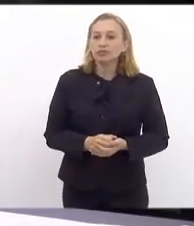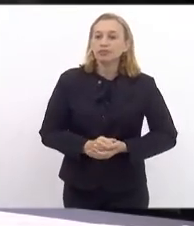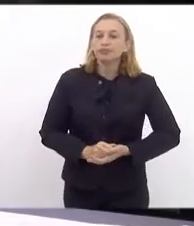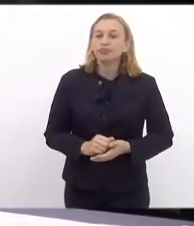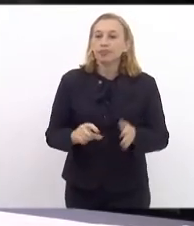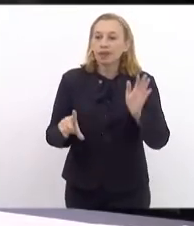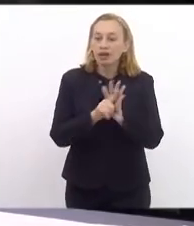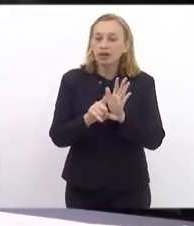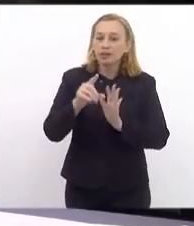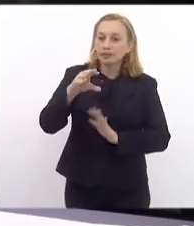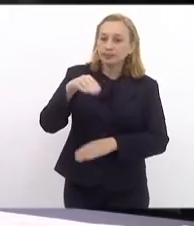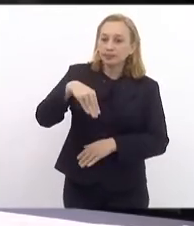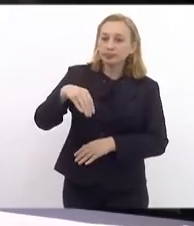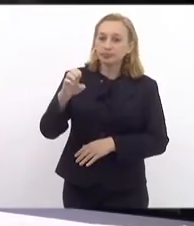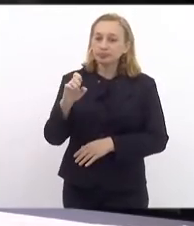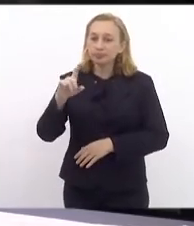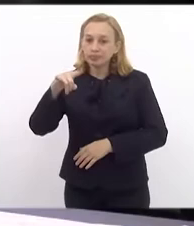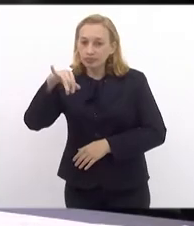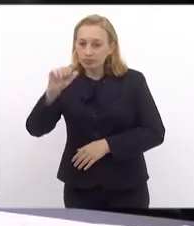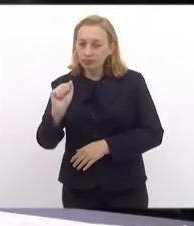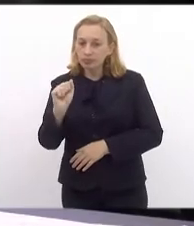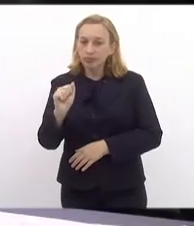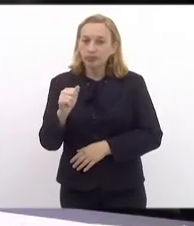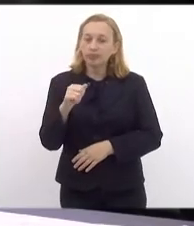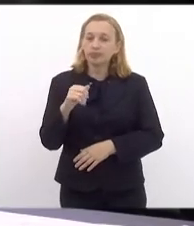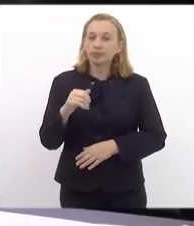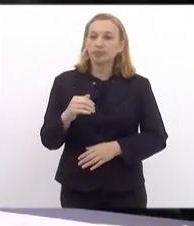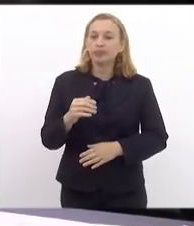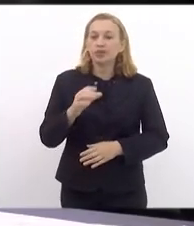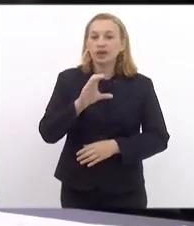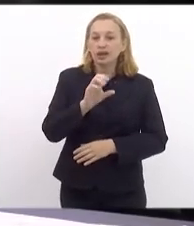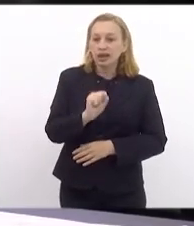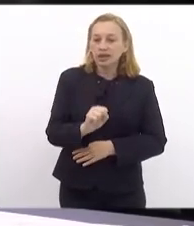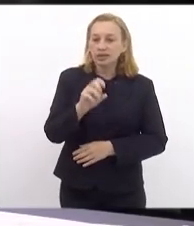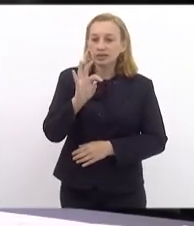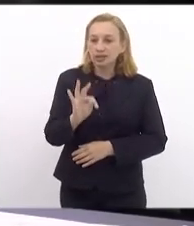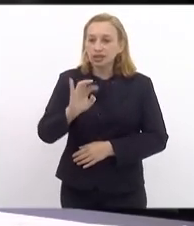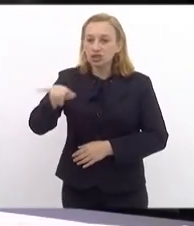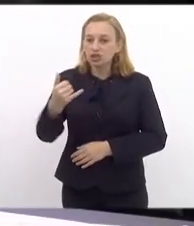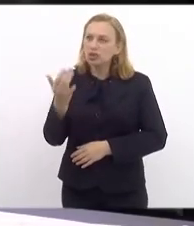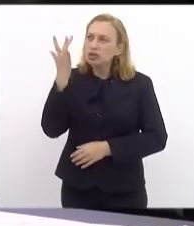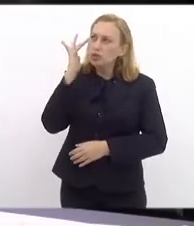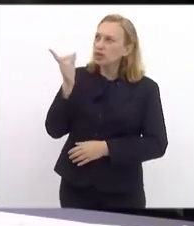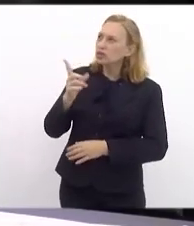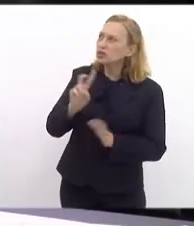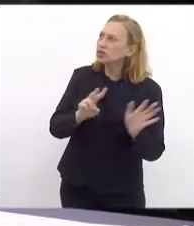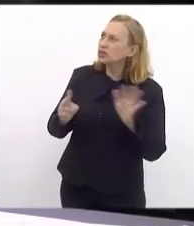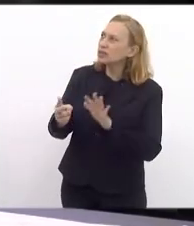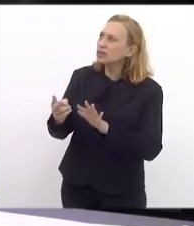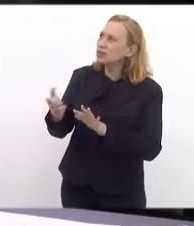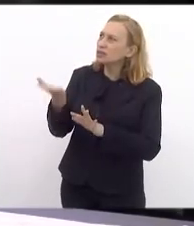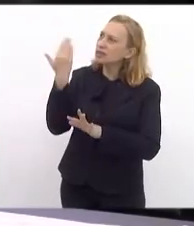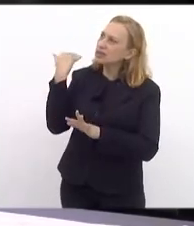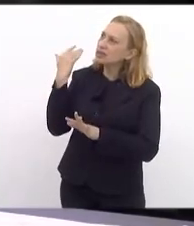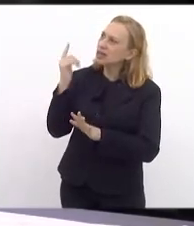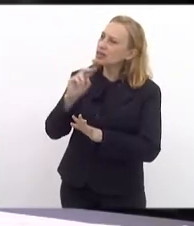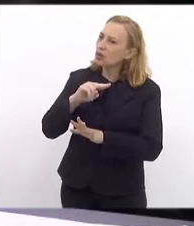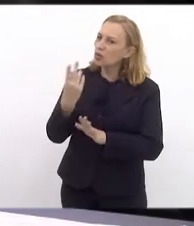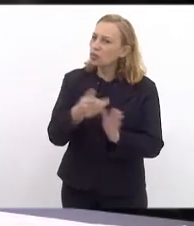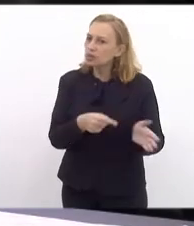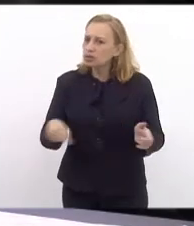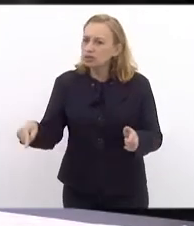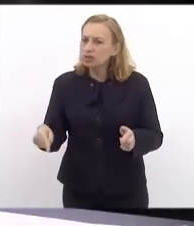Metal mecânico a gente entende que isso é um passo inclusive o STJ julgou Se não me engano essa semana na semana e também em